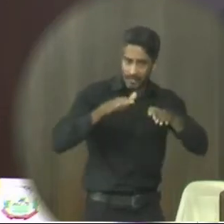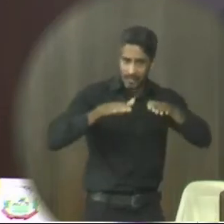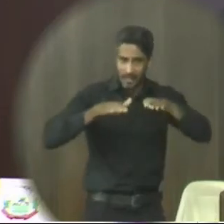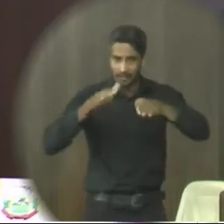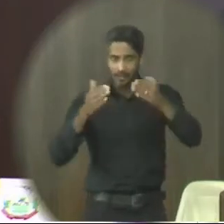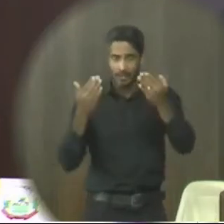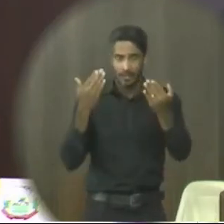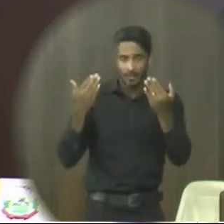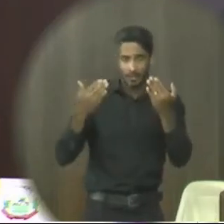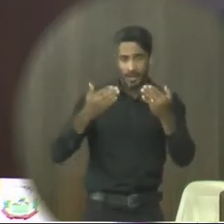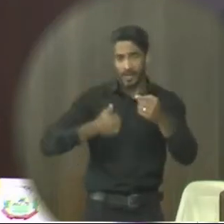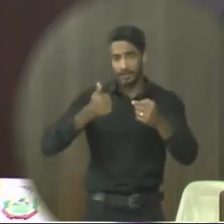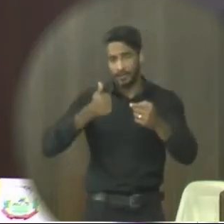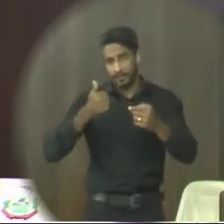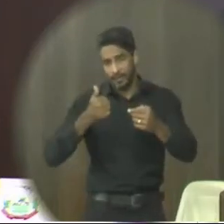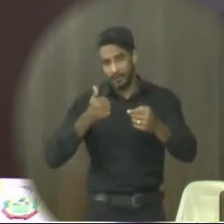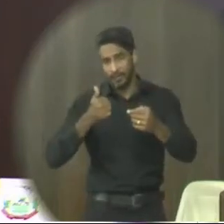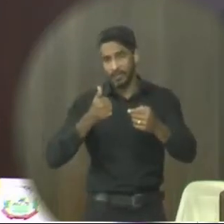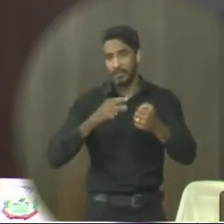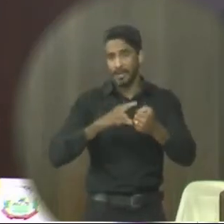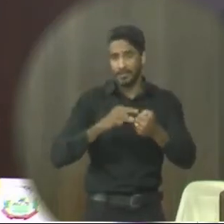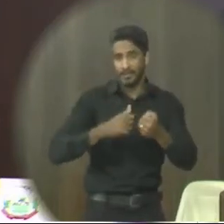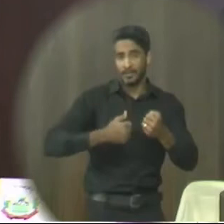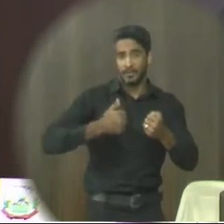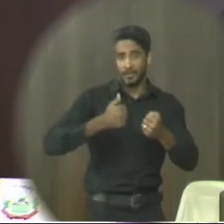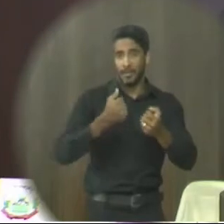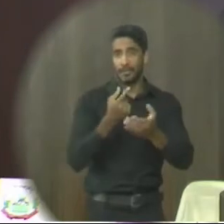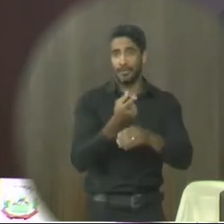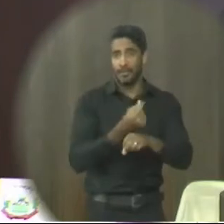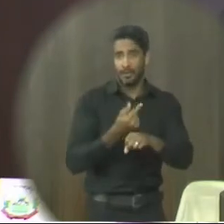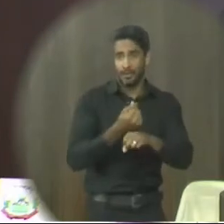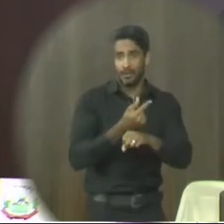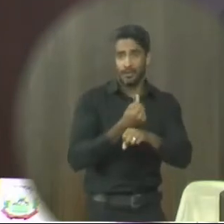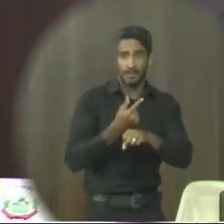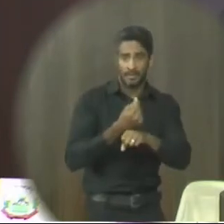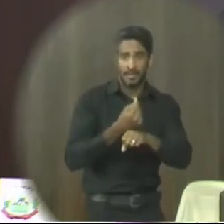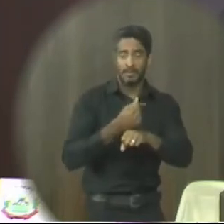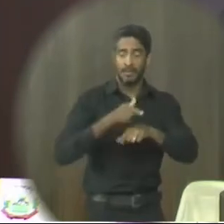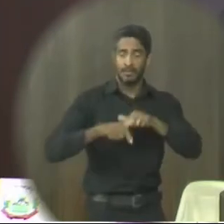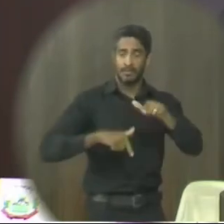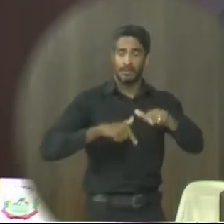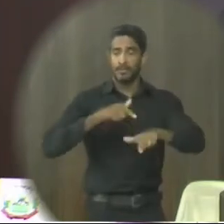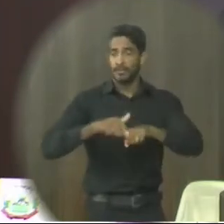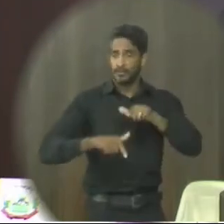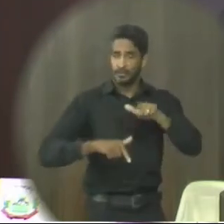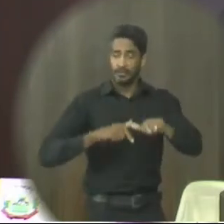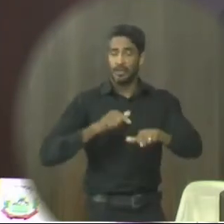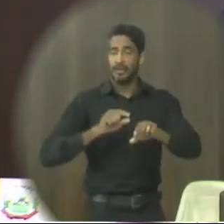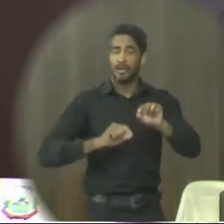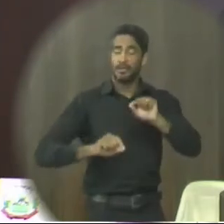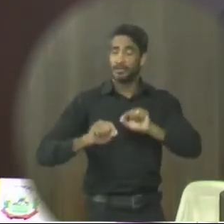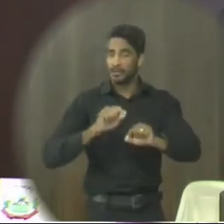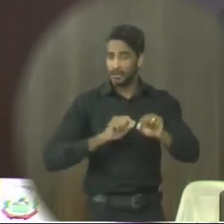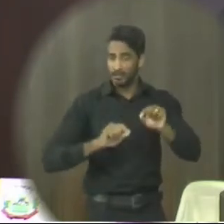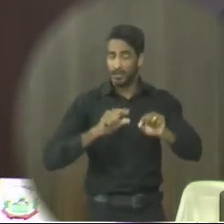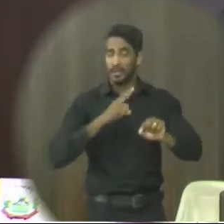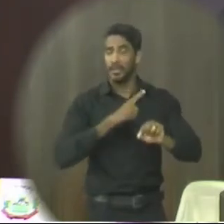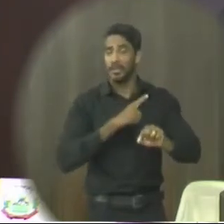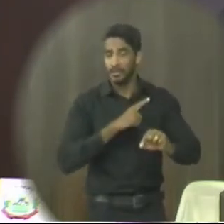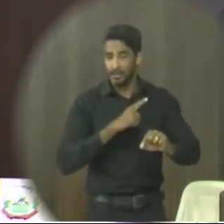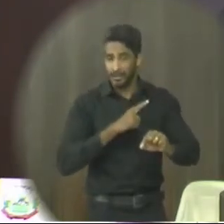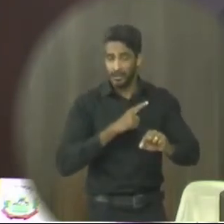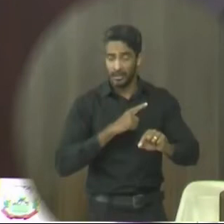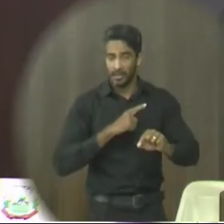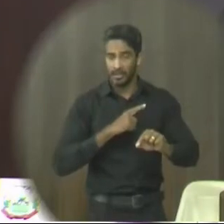de: primeiro, estimativa do impacto do orçamento financeiro do exercício de que deve entrar-se no